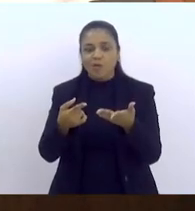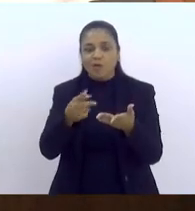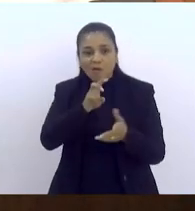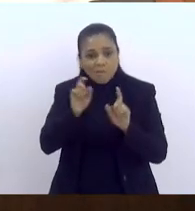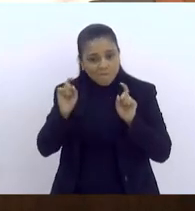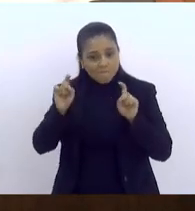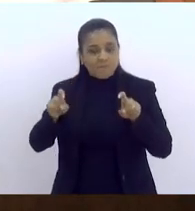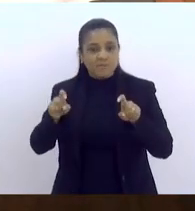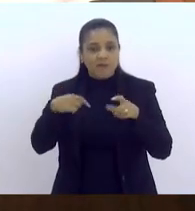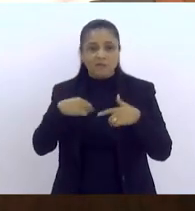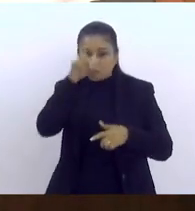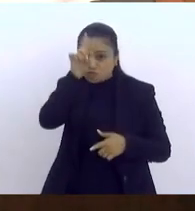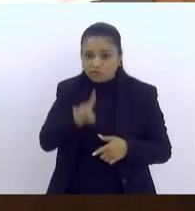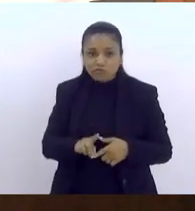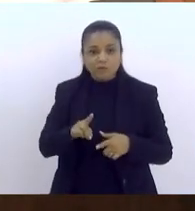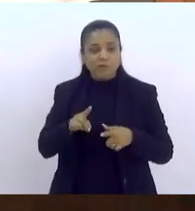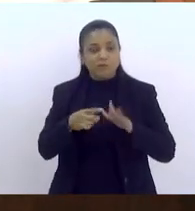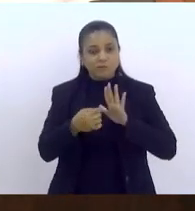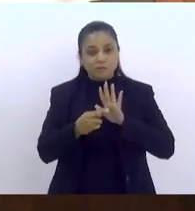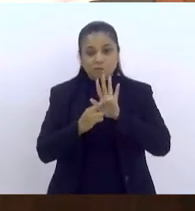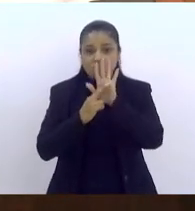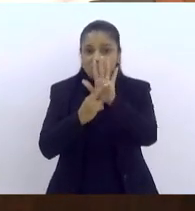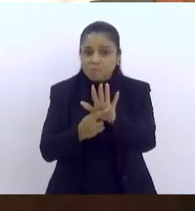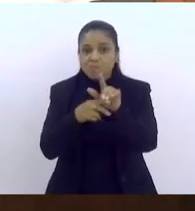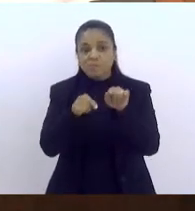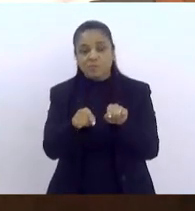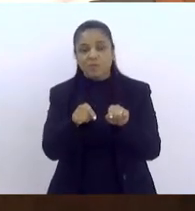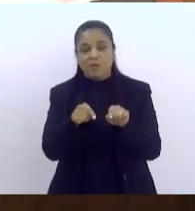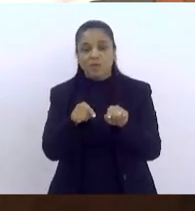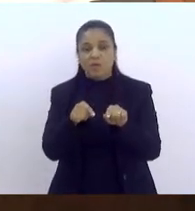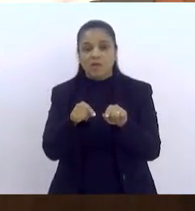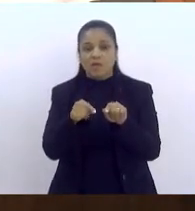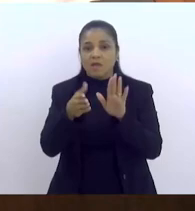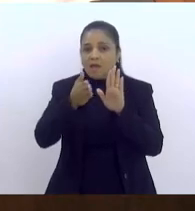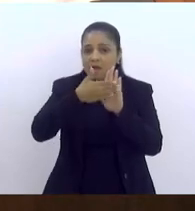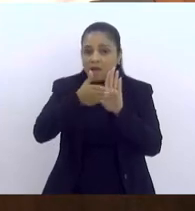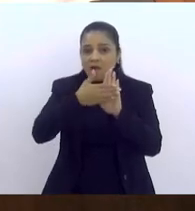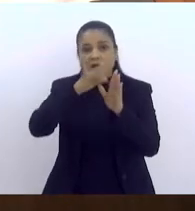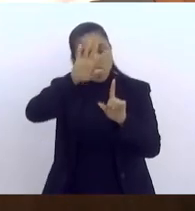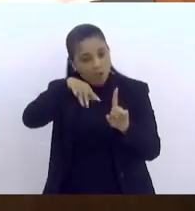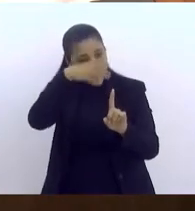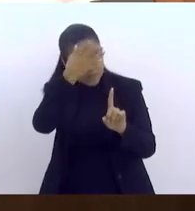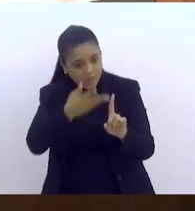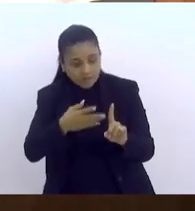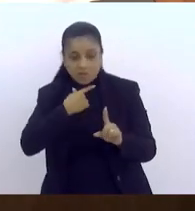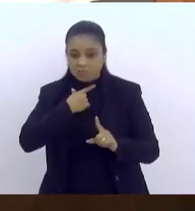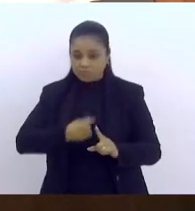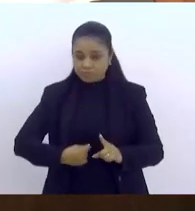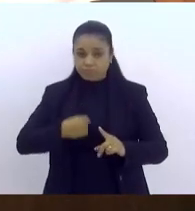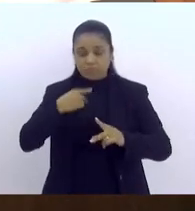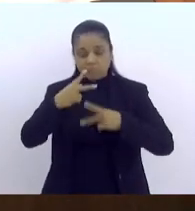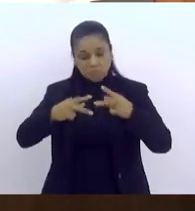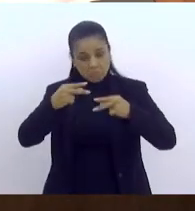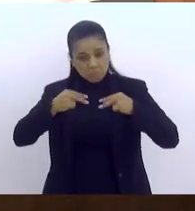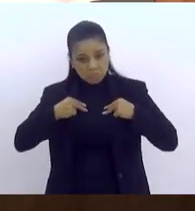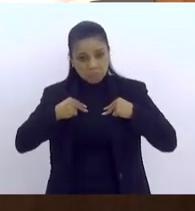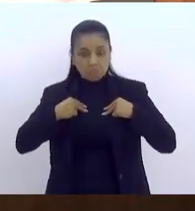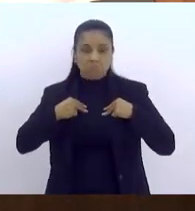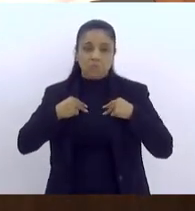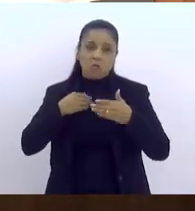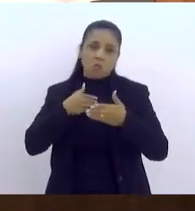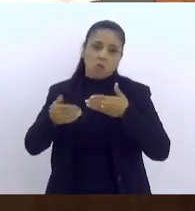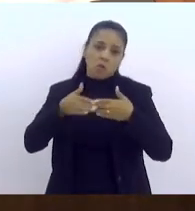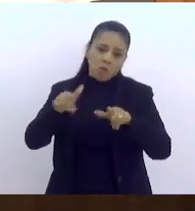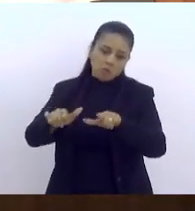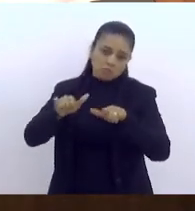tem direito de apresentar uma proposição para homenagear com a medalha Tiradentes ou qualquer outra comenda, quem quer